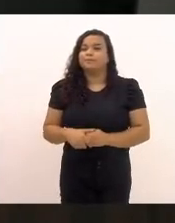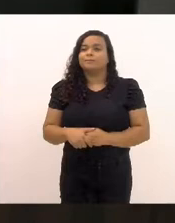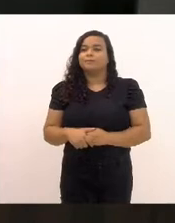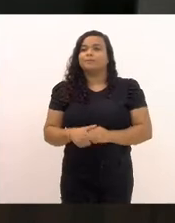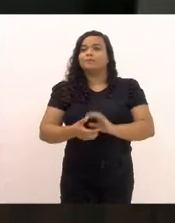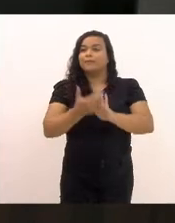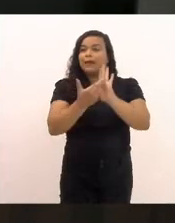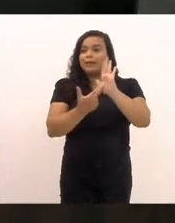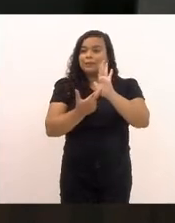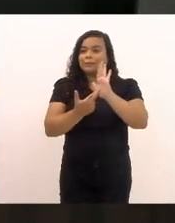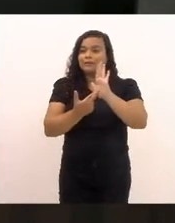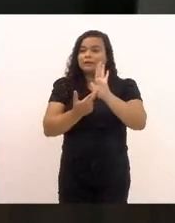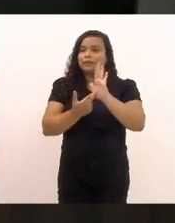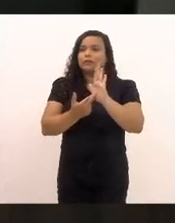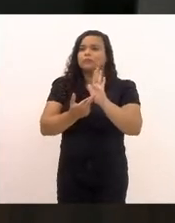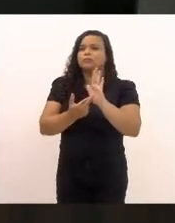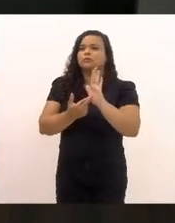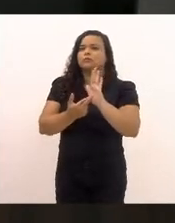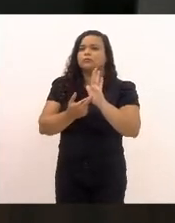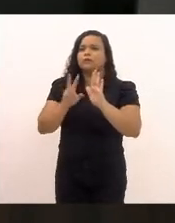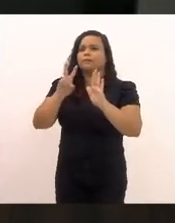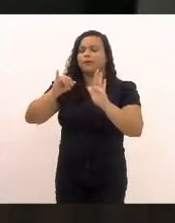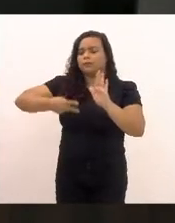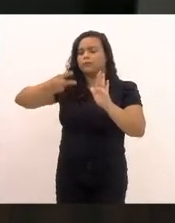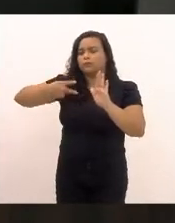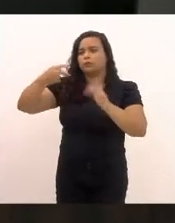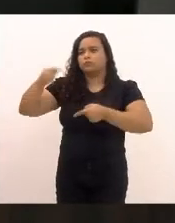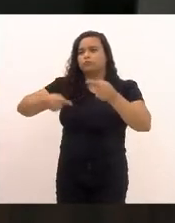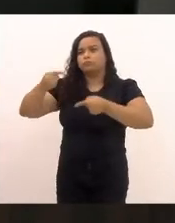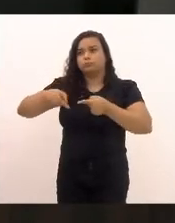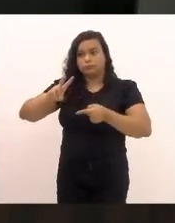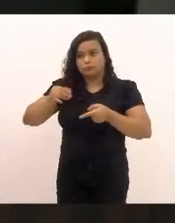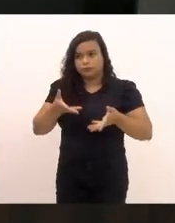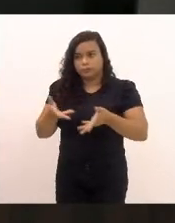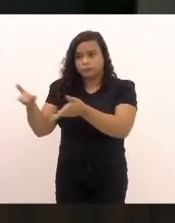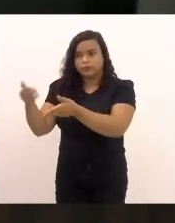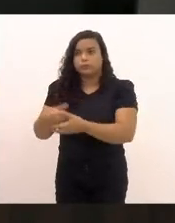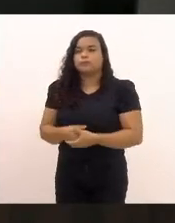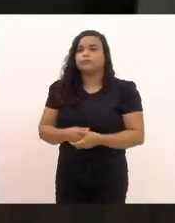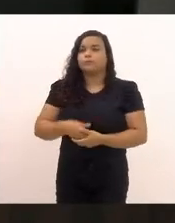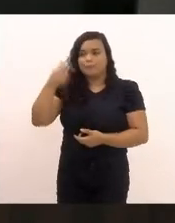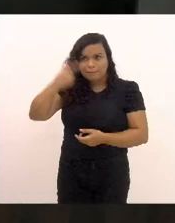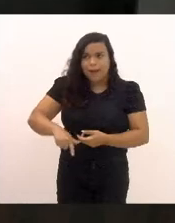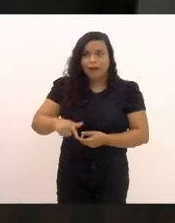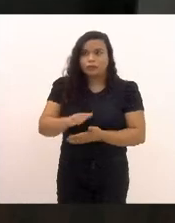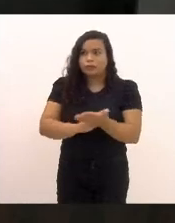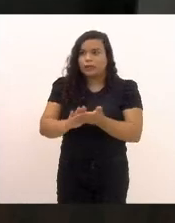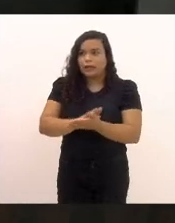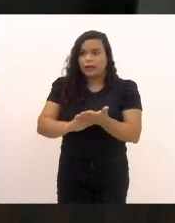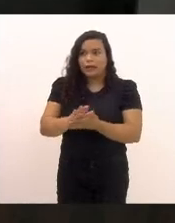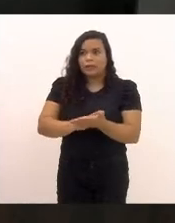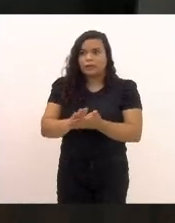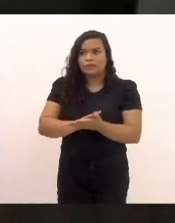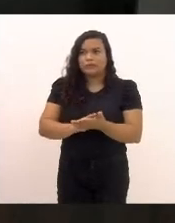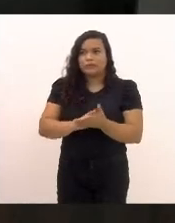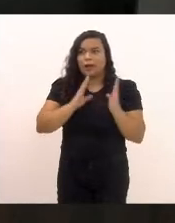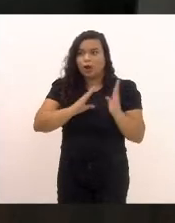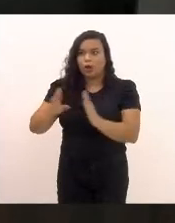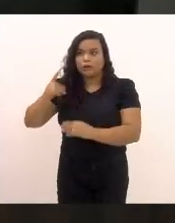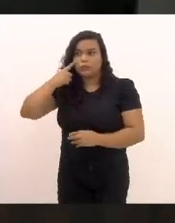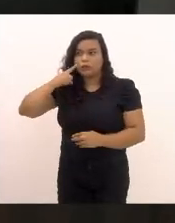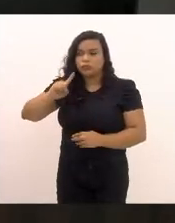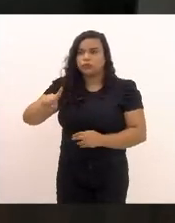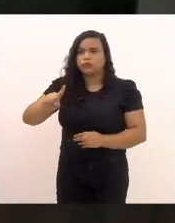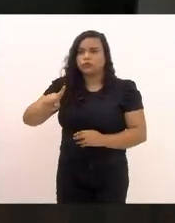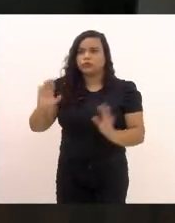vai a redação do vencido para a segunda discussão. Nada mais havendo a tratar na ordem do dia,